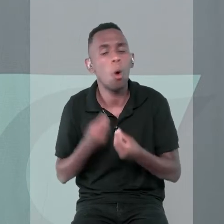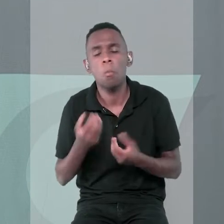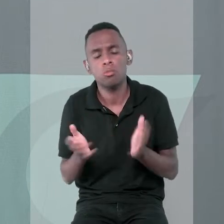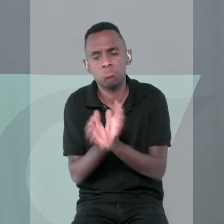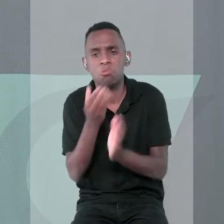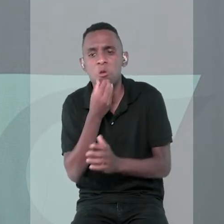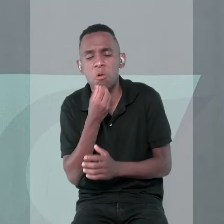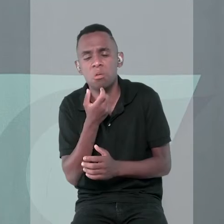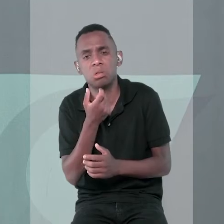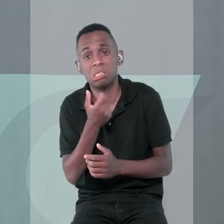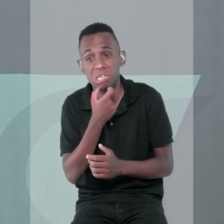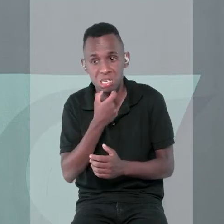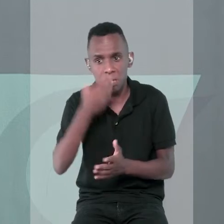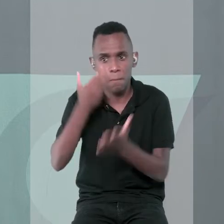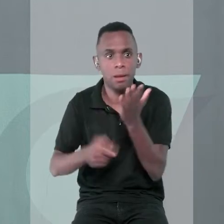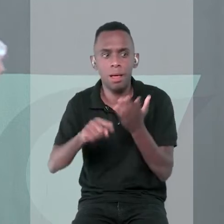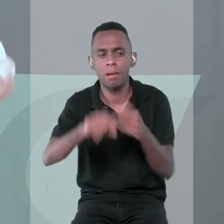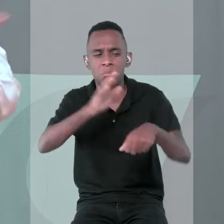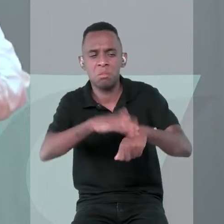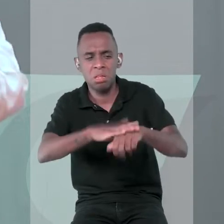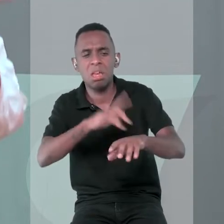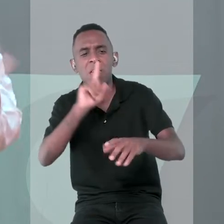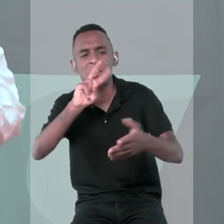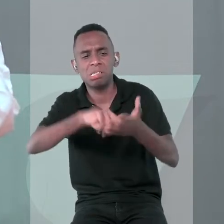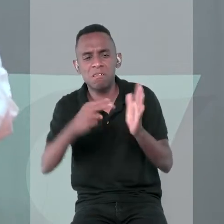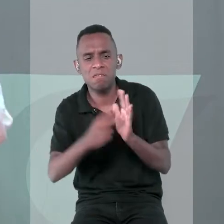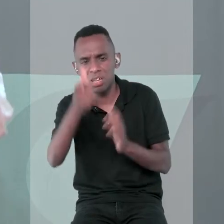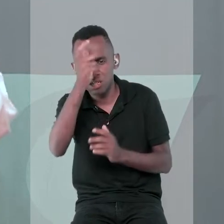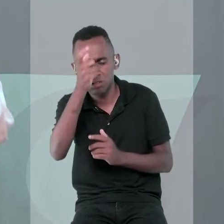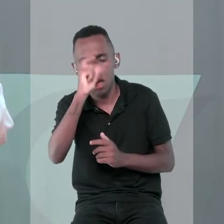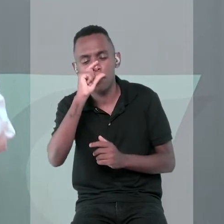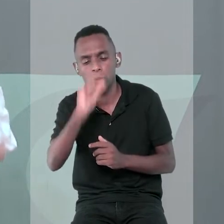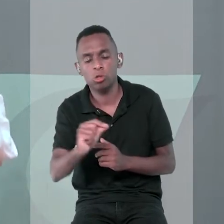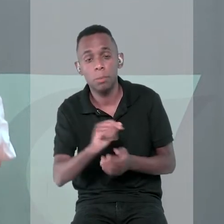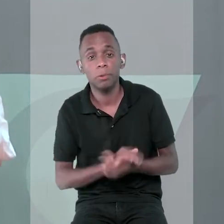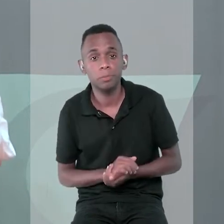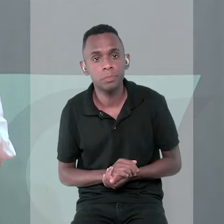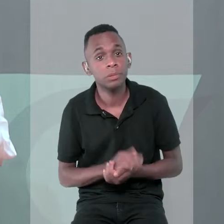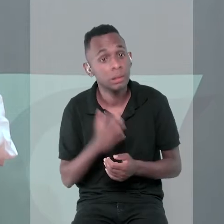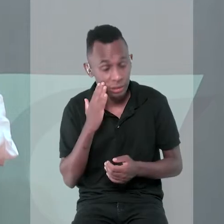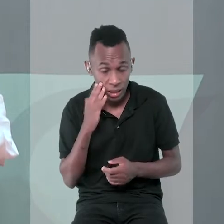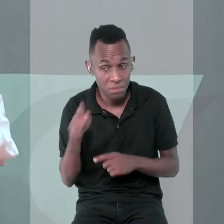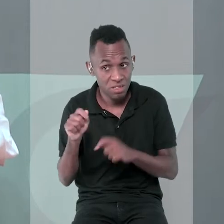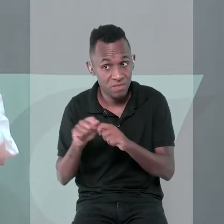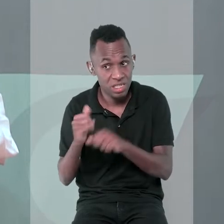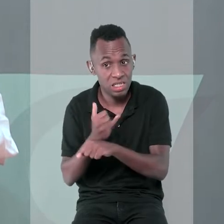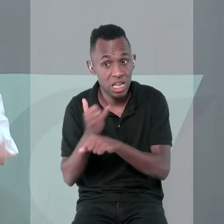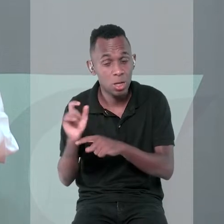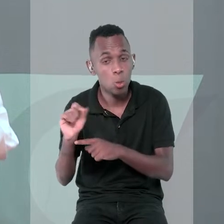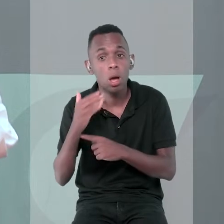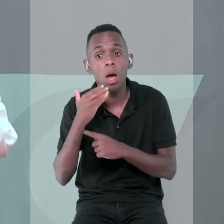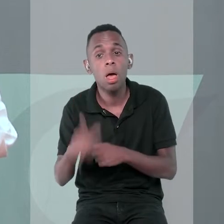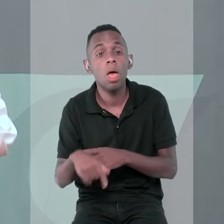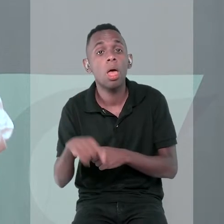ingleses estavam perdendo, falaram, não, então é o diabo que conduz essa mulher, ela é uma bruxa e tal. E aí, sabe o que eles faziam? Iam os